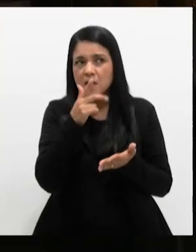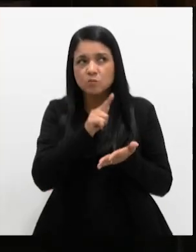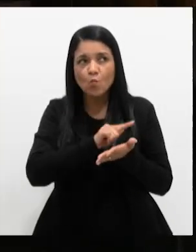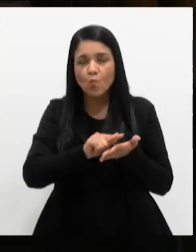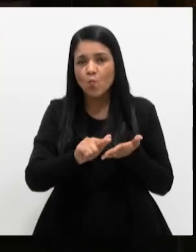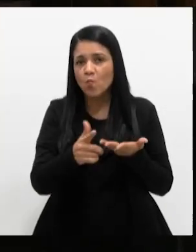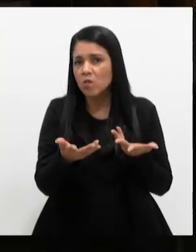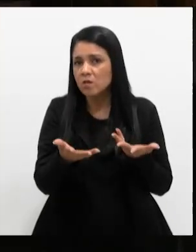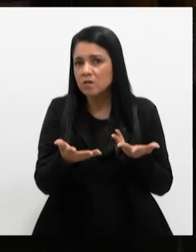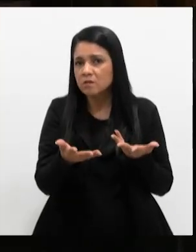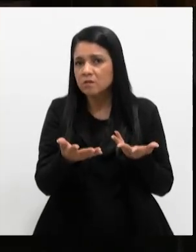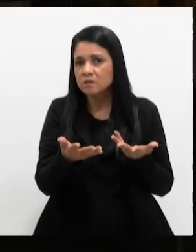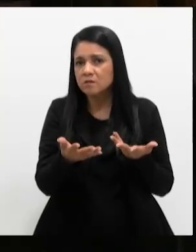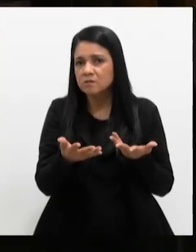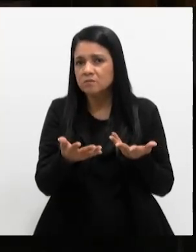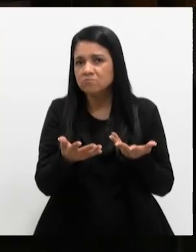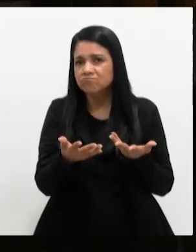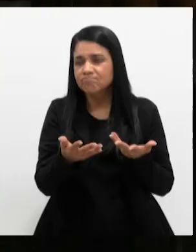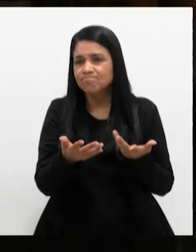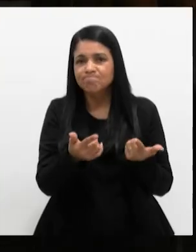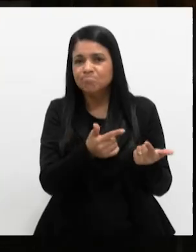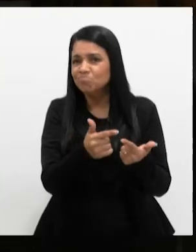uma secretaria que é pó.